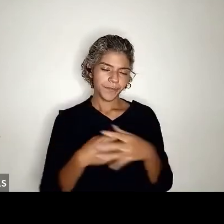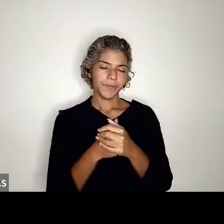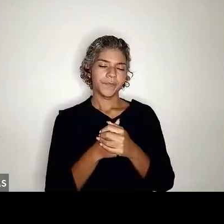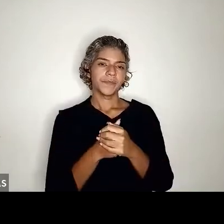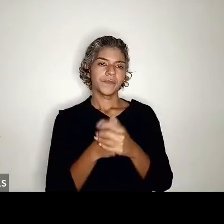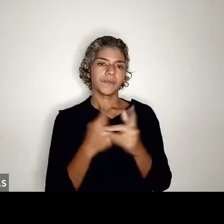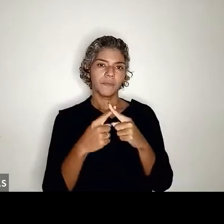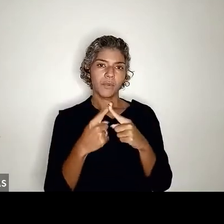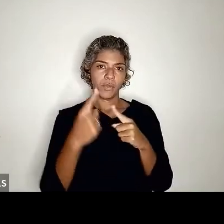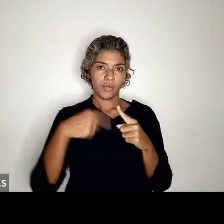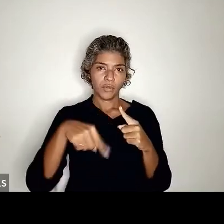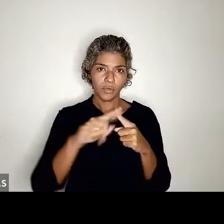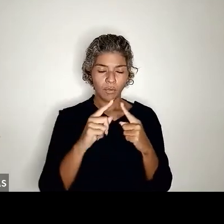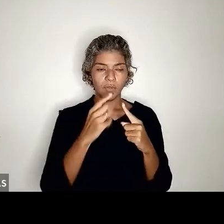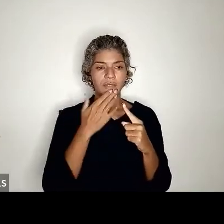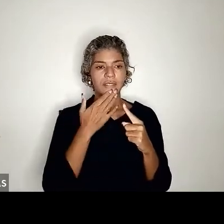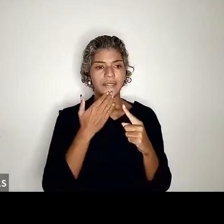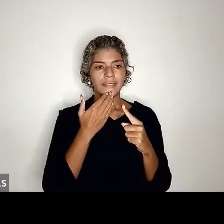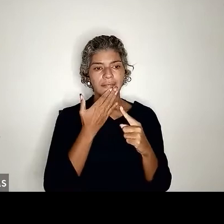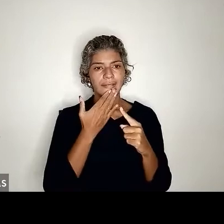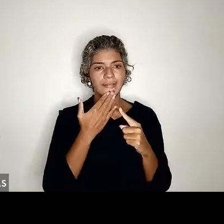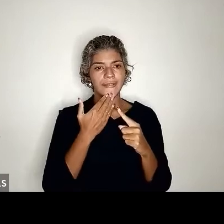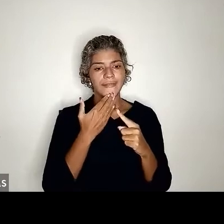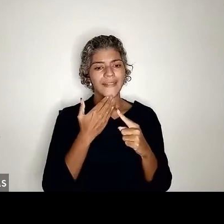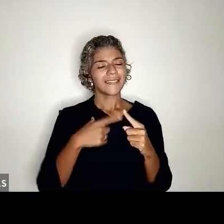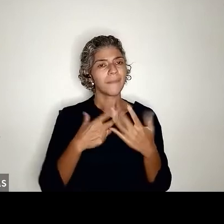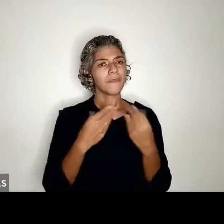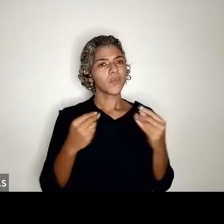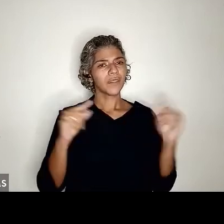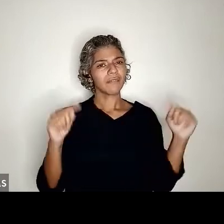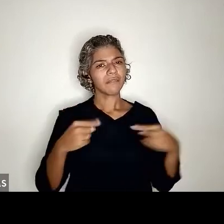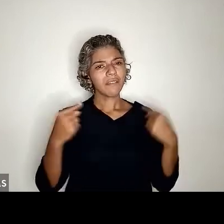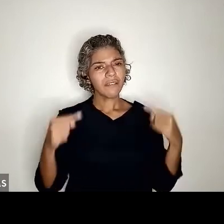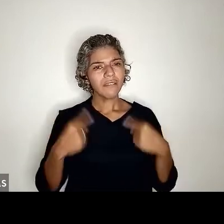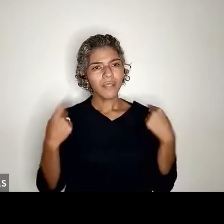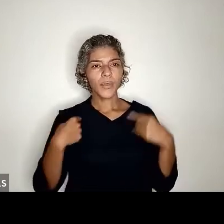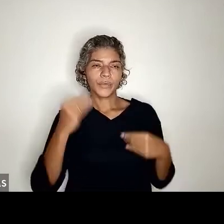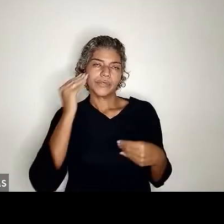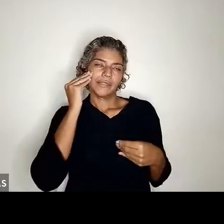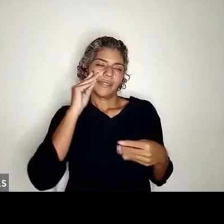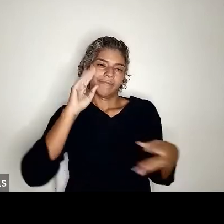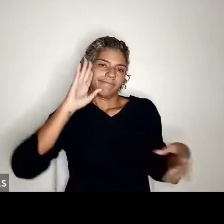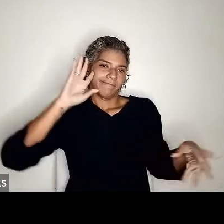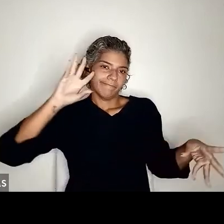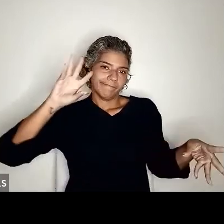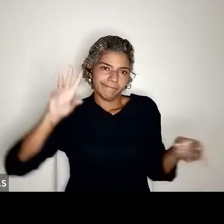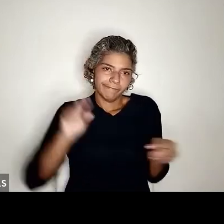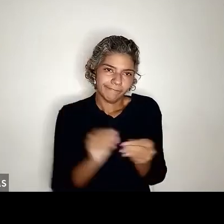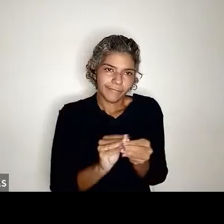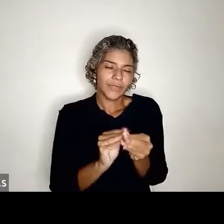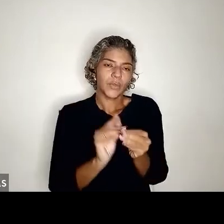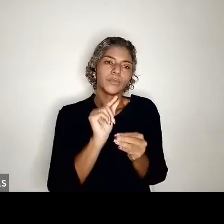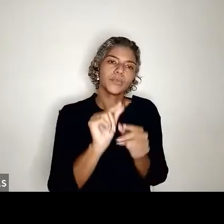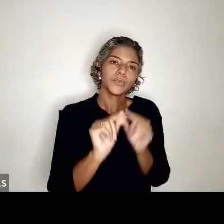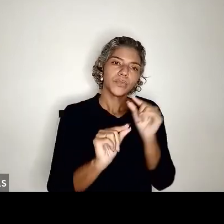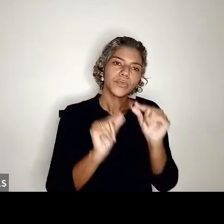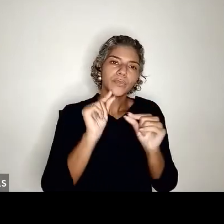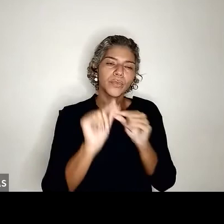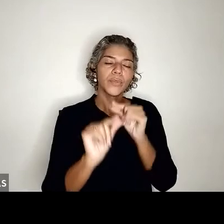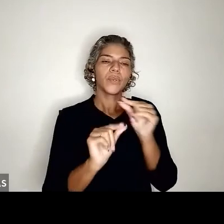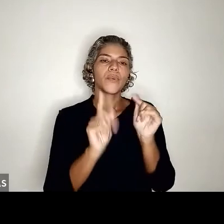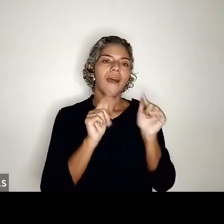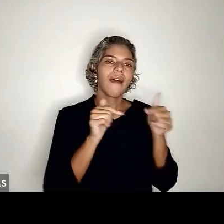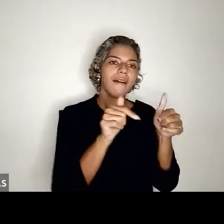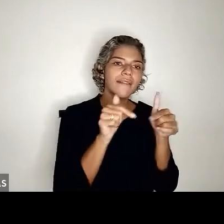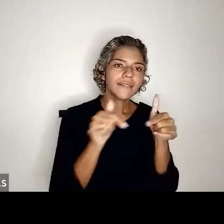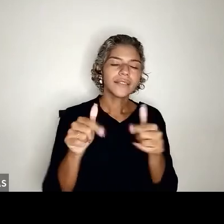considerando e reconhecendo, né, que a gente tinha uma série de desafios, né, eu tentei compartilhar com vocês, né, um pouco das ações, o que a gente tem planejado, o